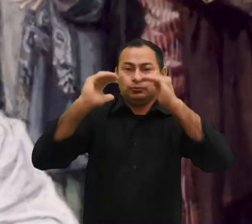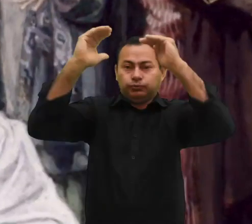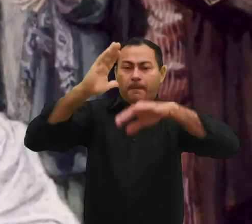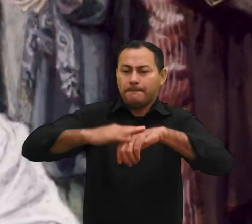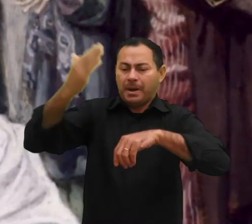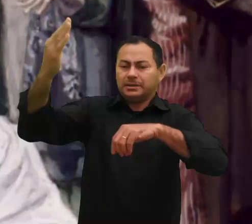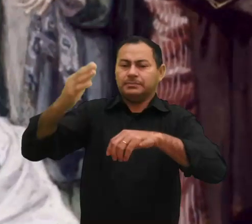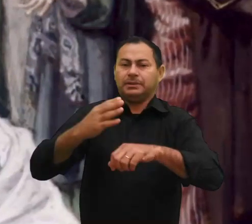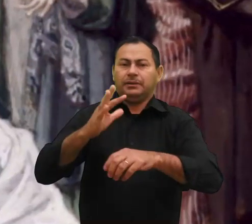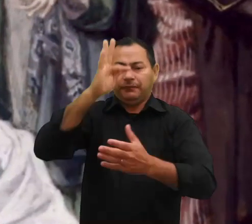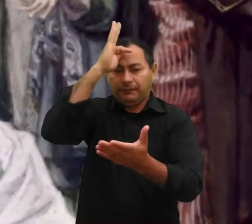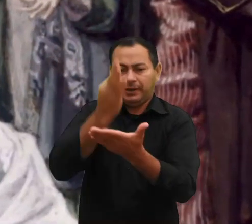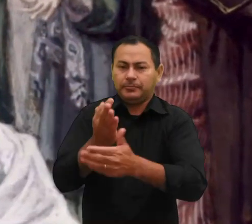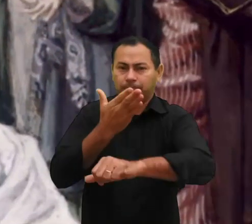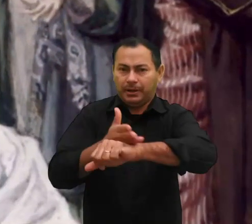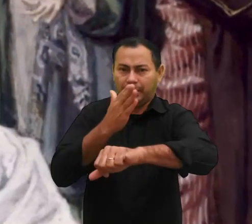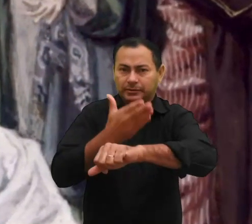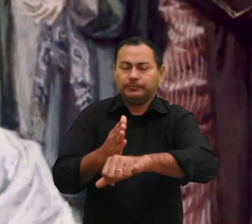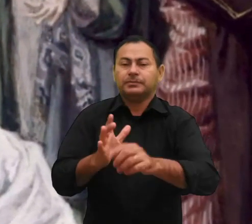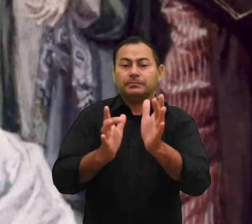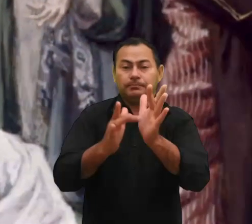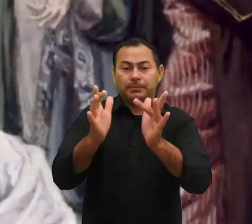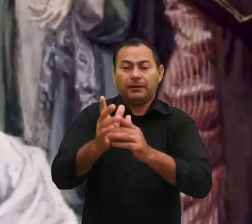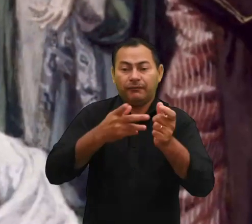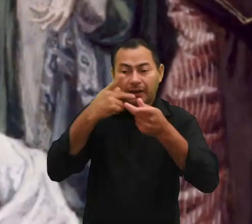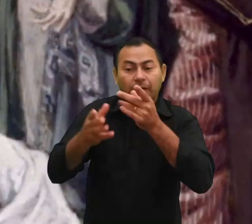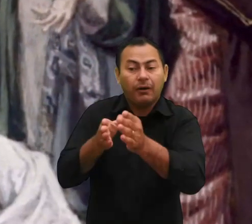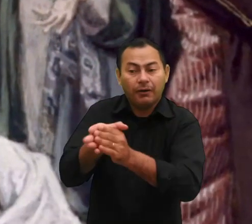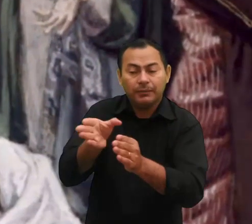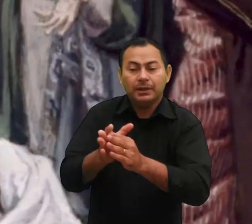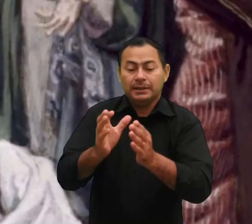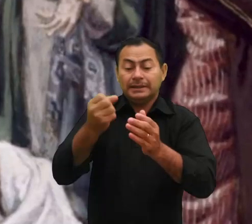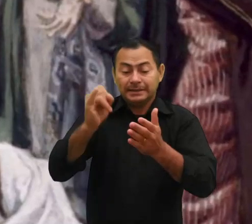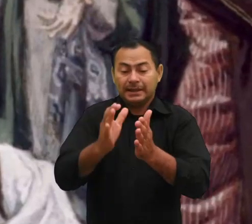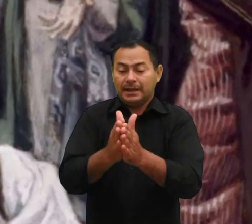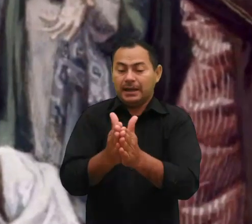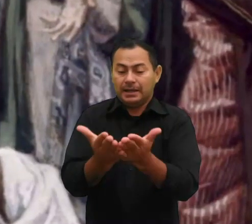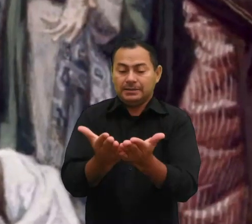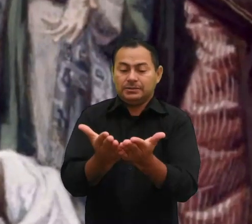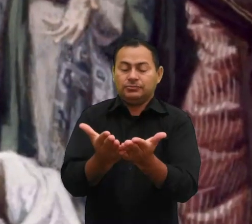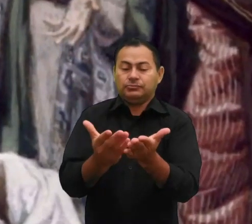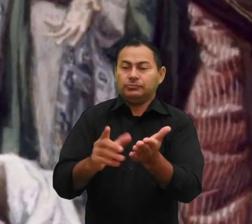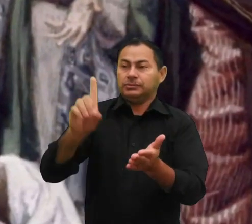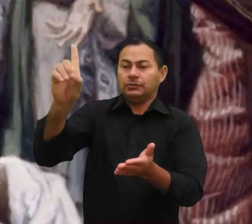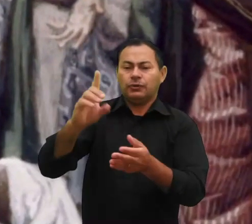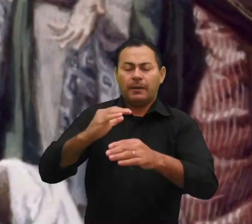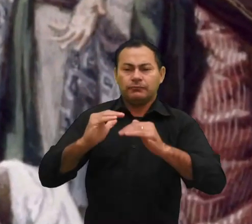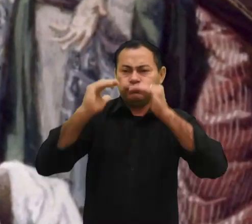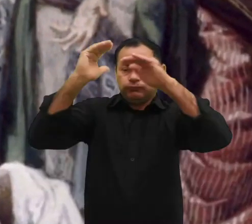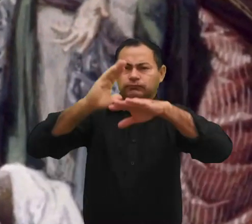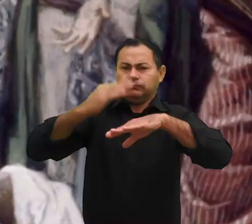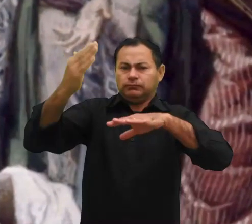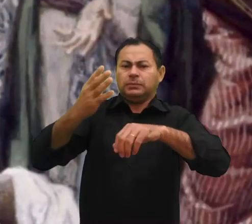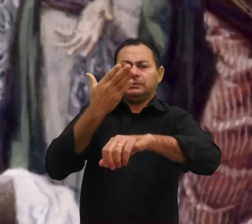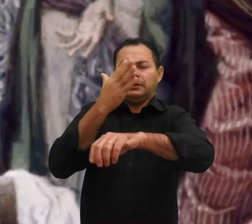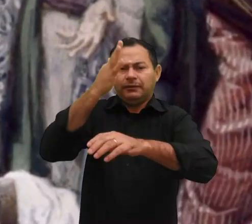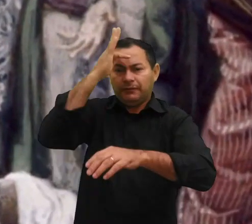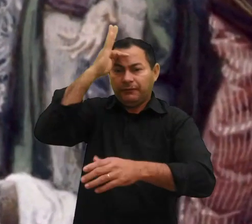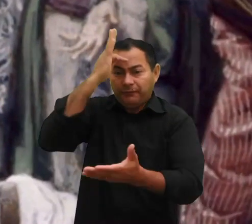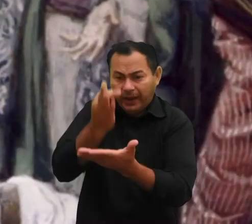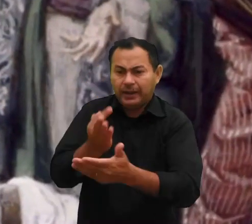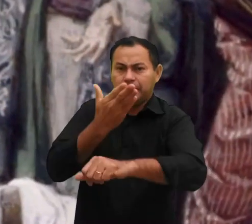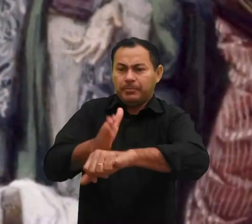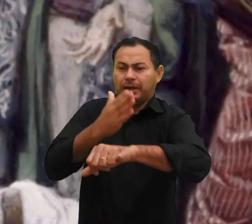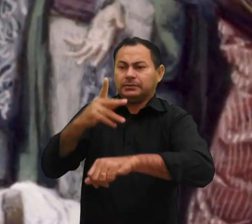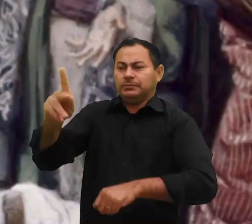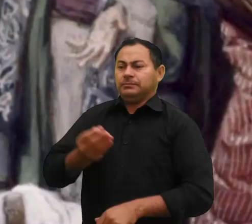autoridade máxima de fé e prática. Ele estava simplesmente dizendo: se as Escrituras fossem realmente a autoridade máxima de fé e prática